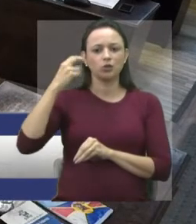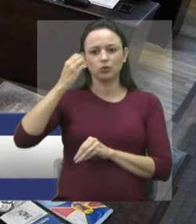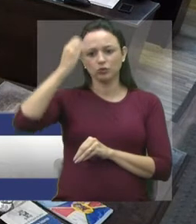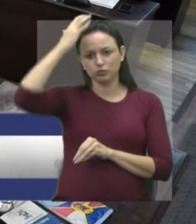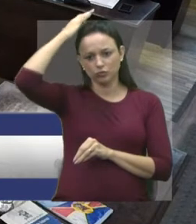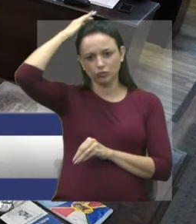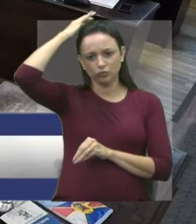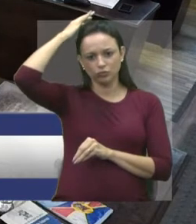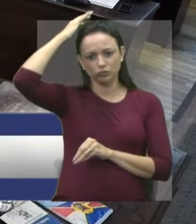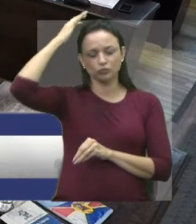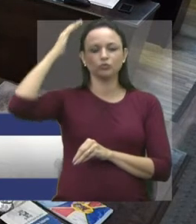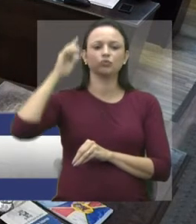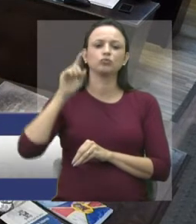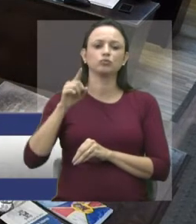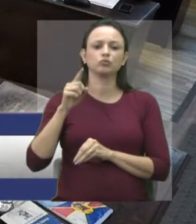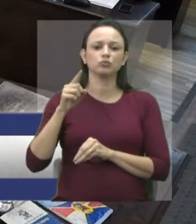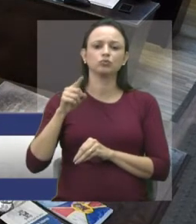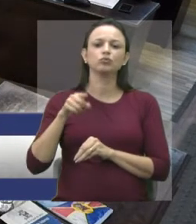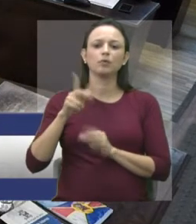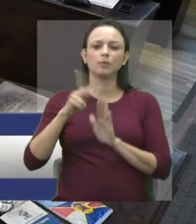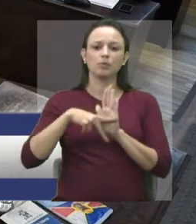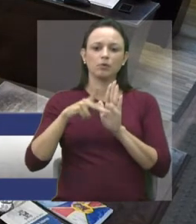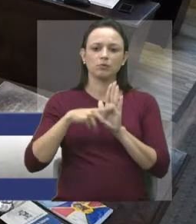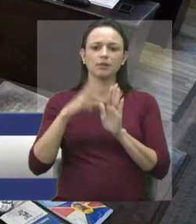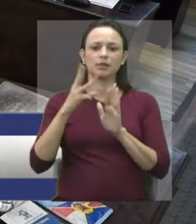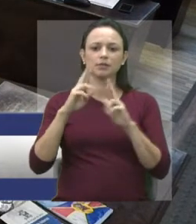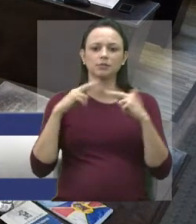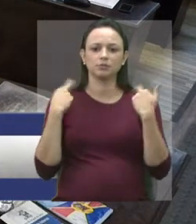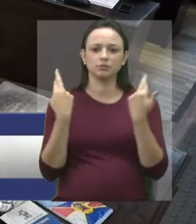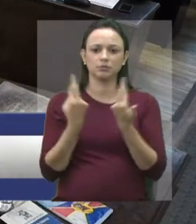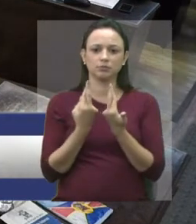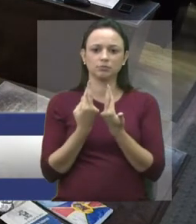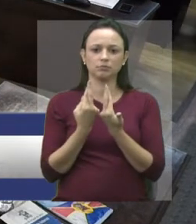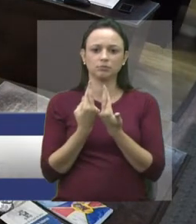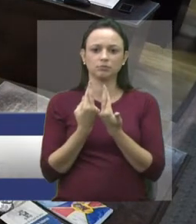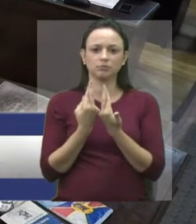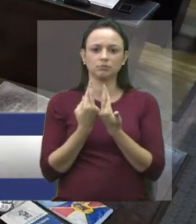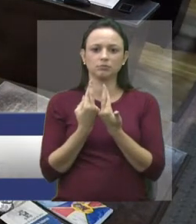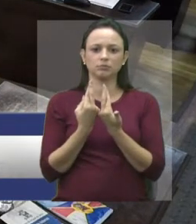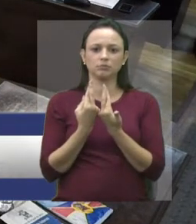do referido processo por 3 sessões ordinárias.